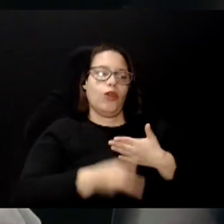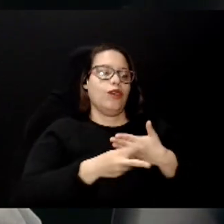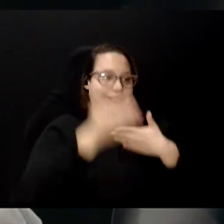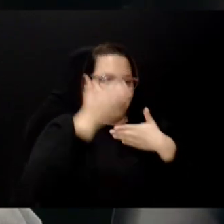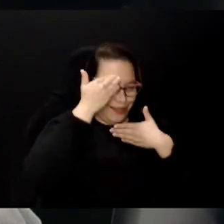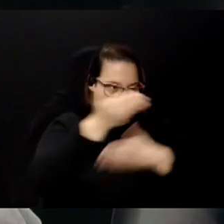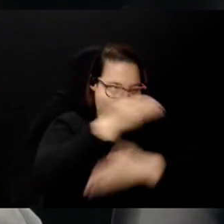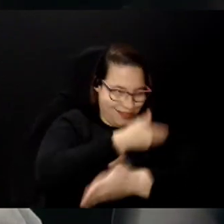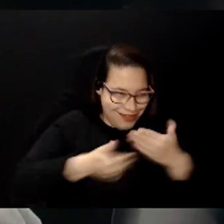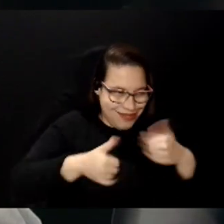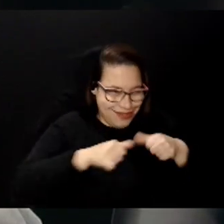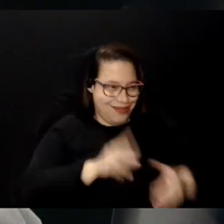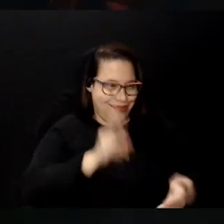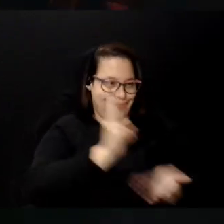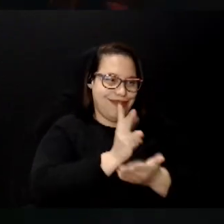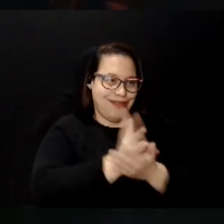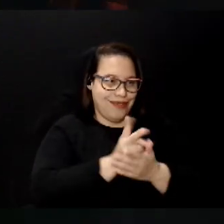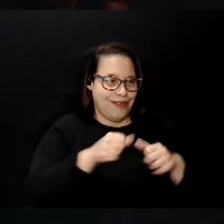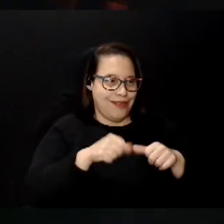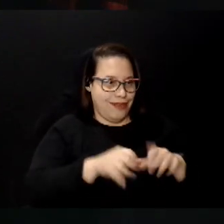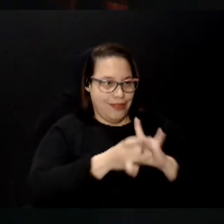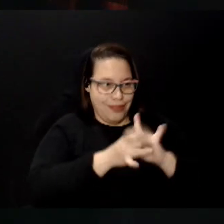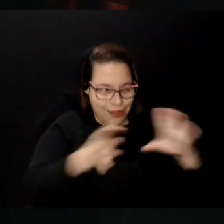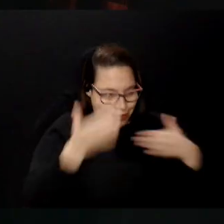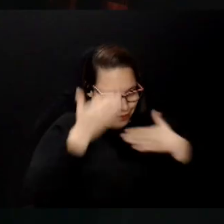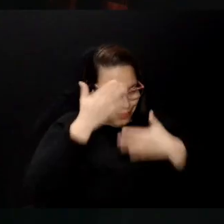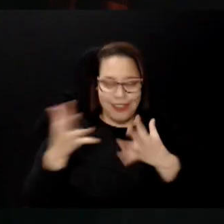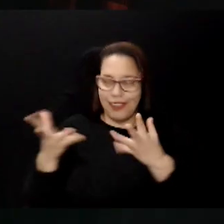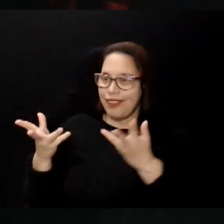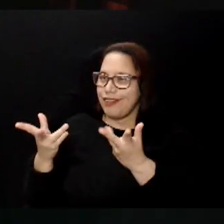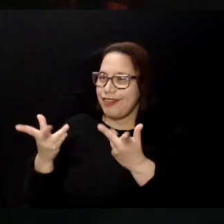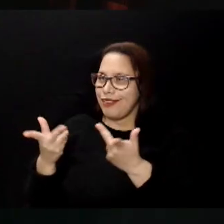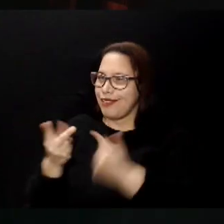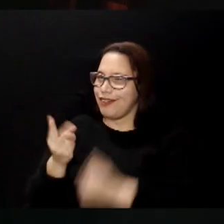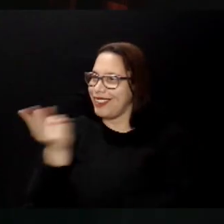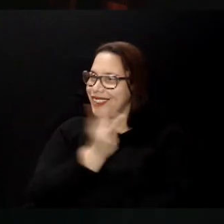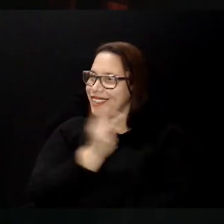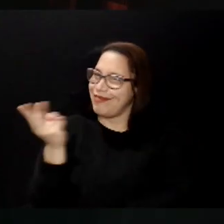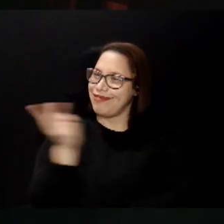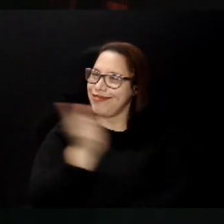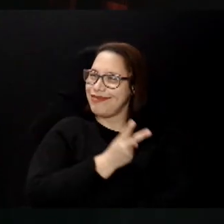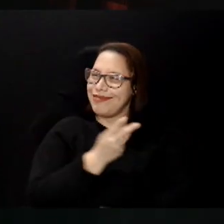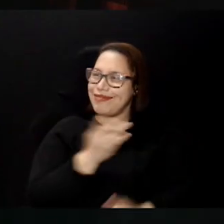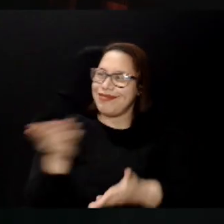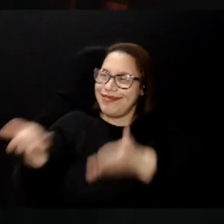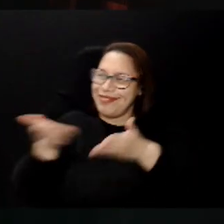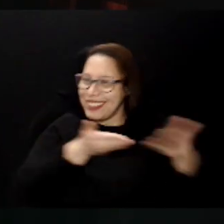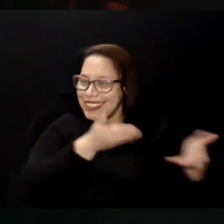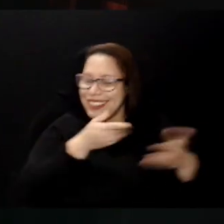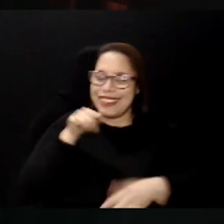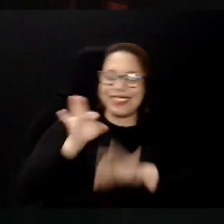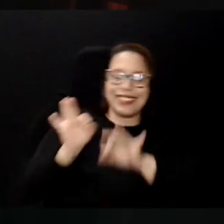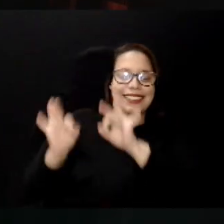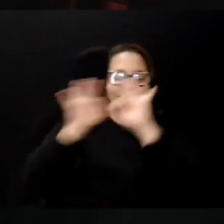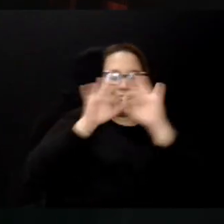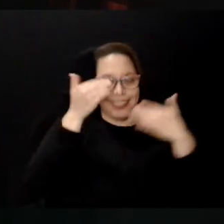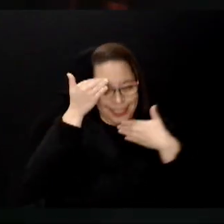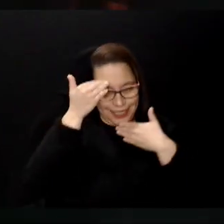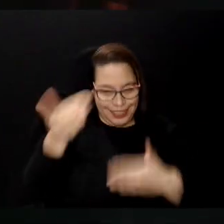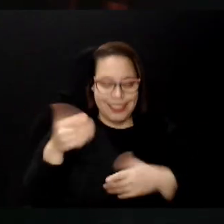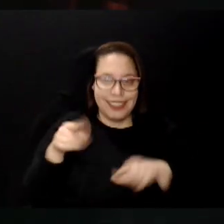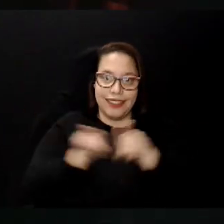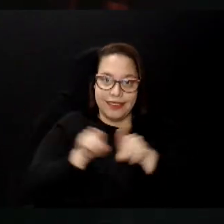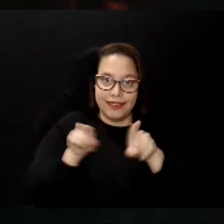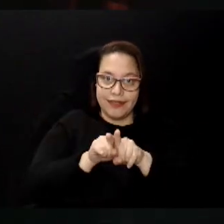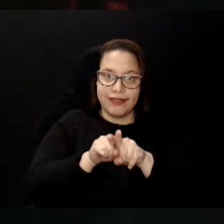que precisarem eu estou à disposição. Maravilhosos os nossos convidados, você aí de casa, a gente agradece a sua audiência, a sua companhia,